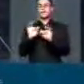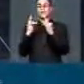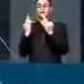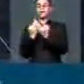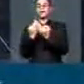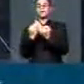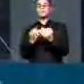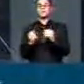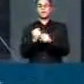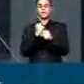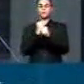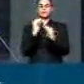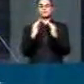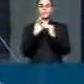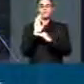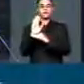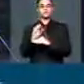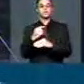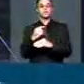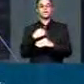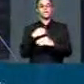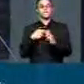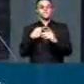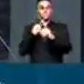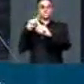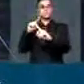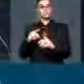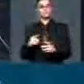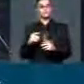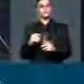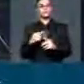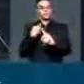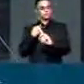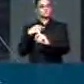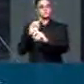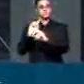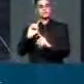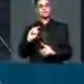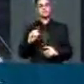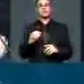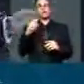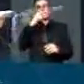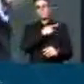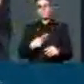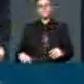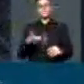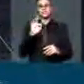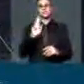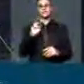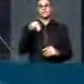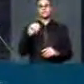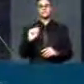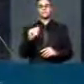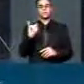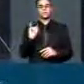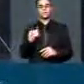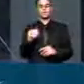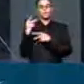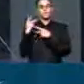senhor ministro da Justiça, senhor Eduardo Cardoso, chame a sua presidente da FUNAI, peça para ela trazer através do